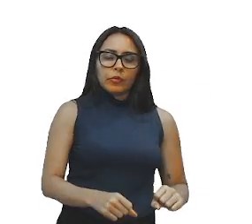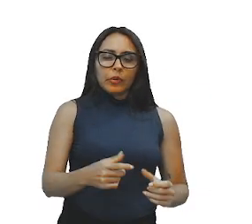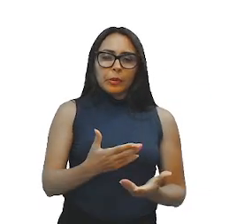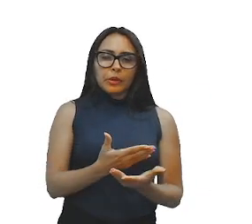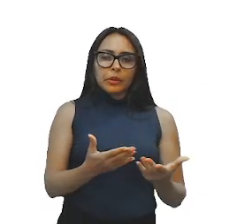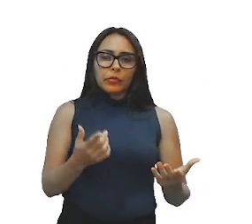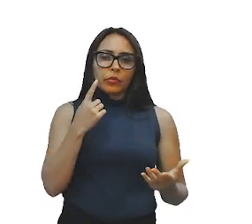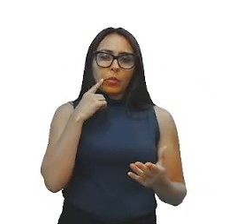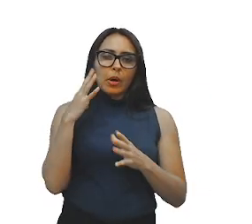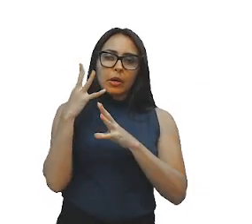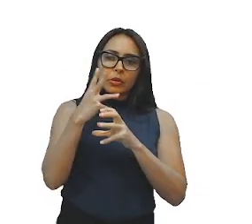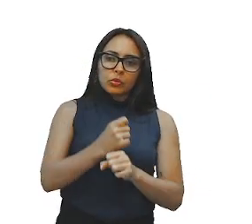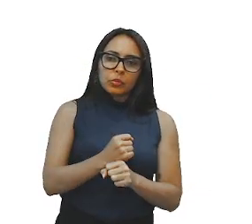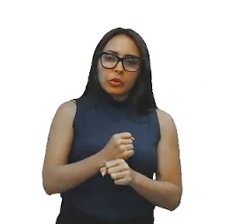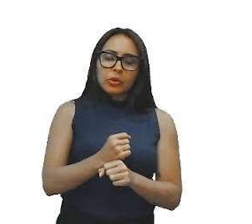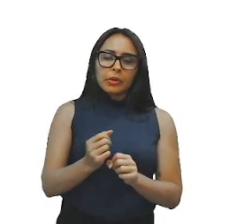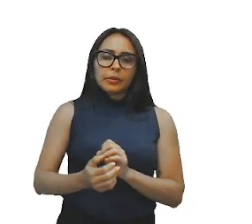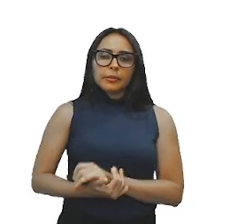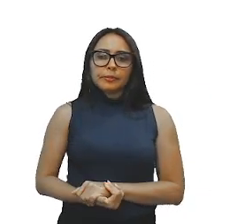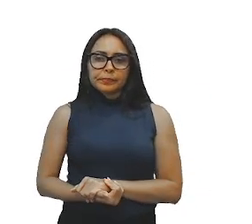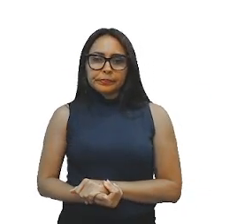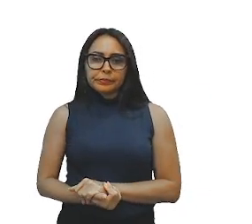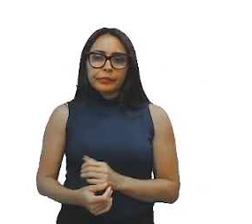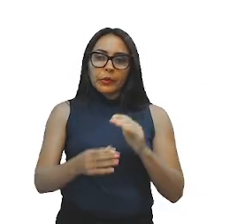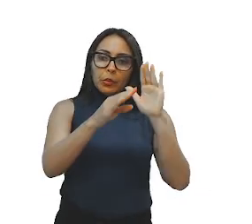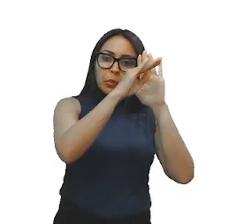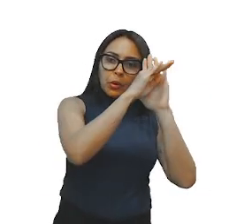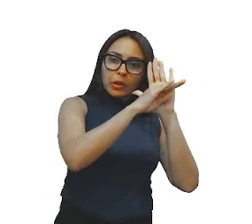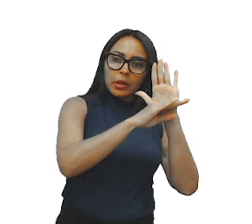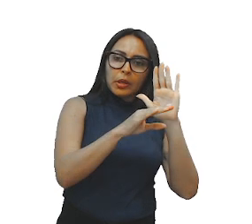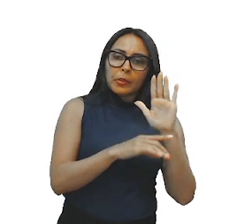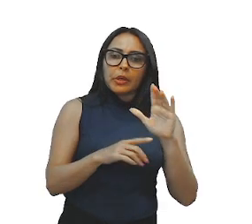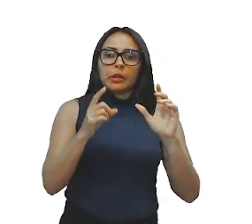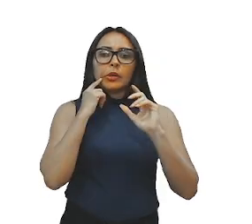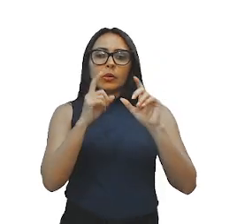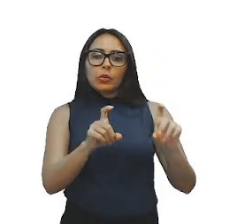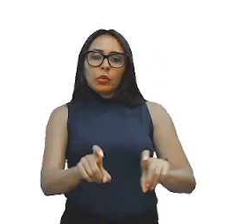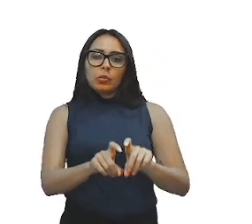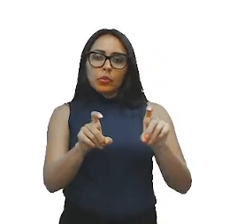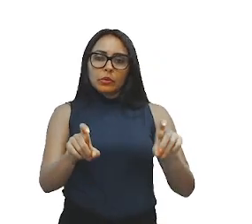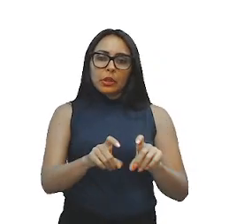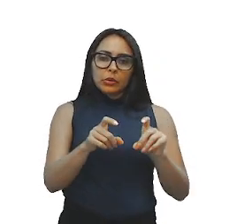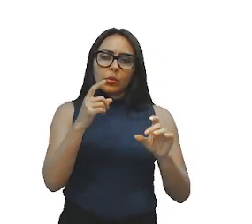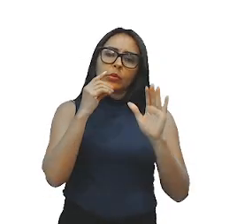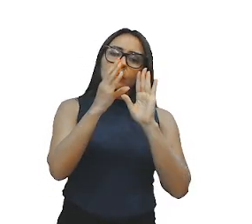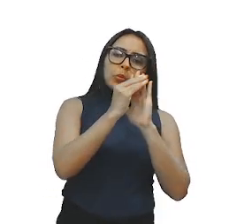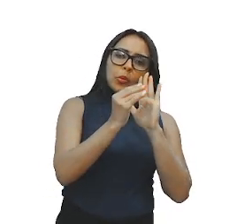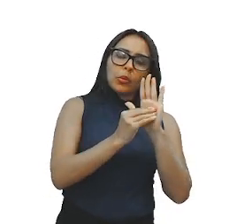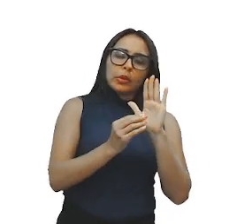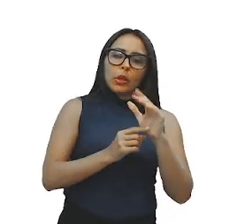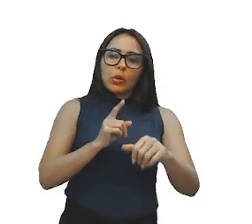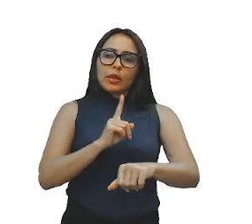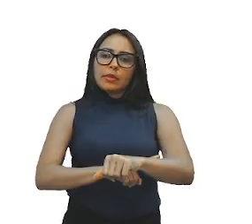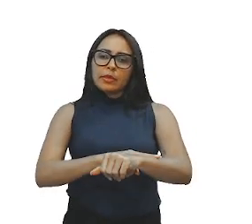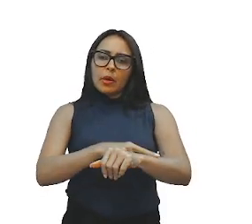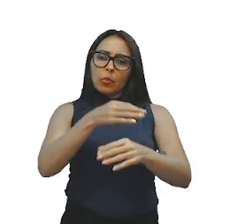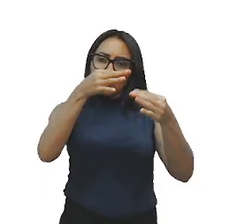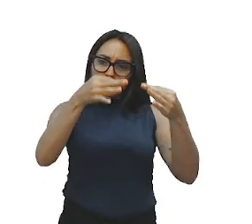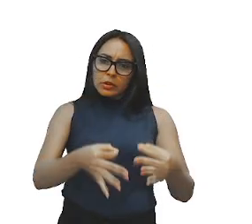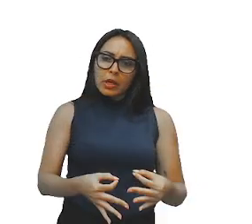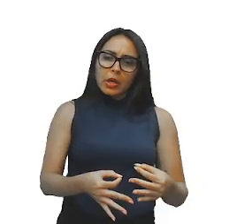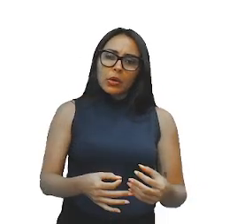simplificada. A simulação é um programa de computador que executa um modelo em tempo real para permitir que